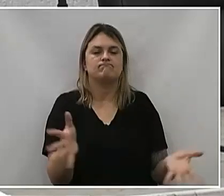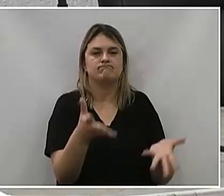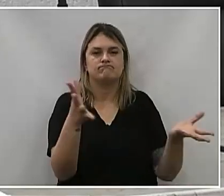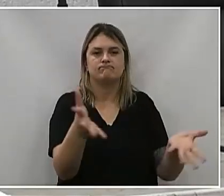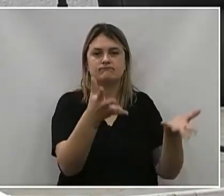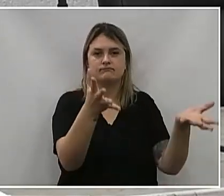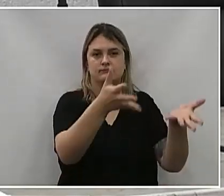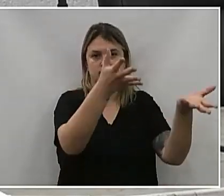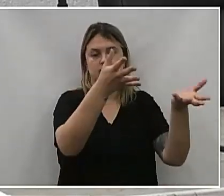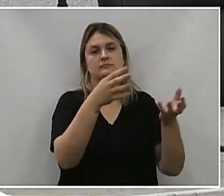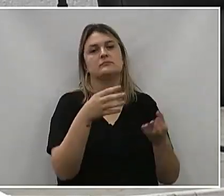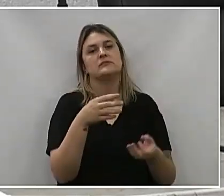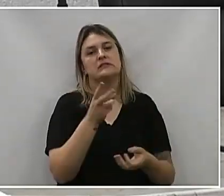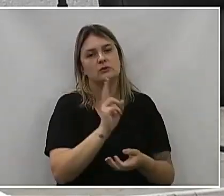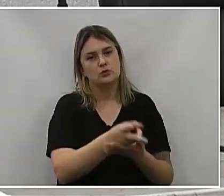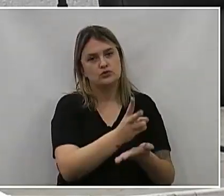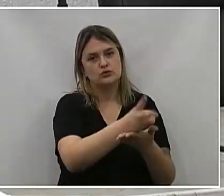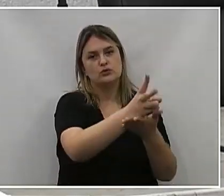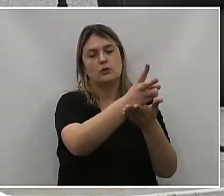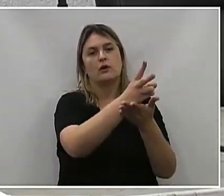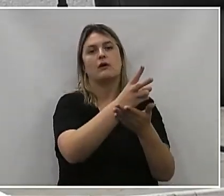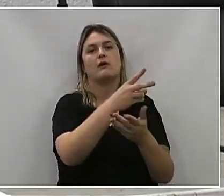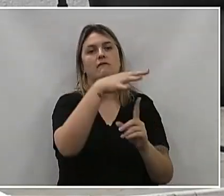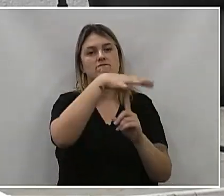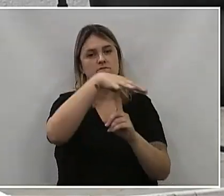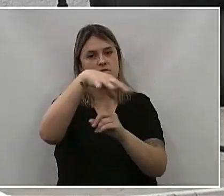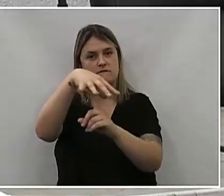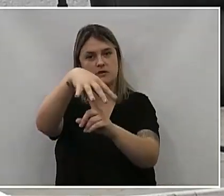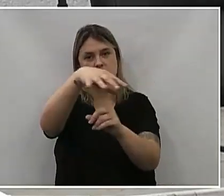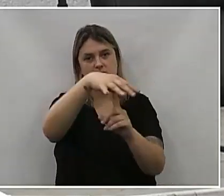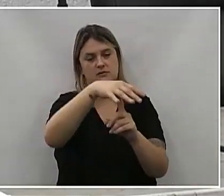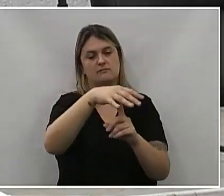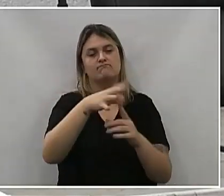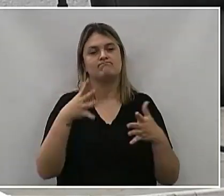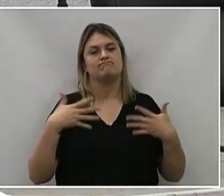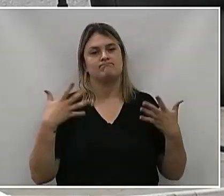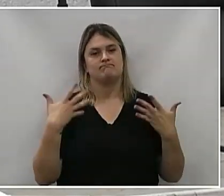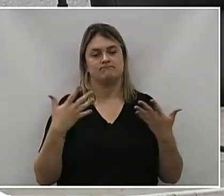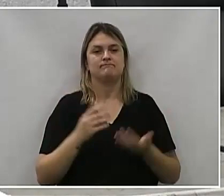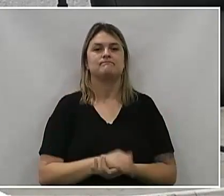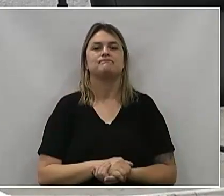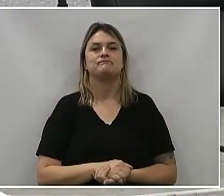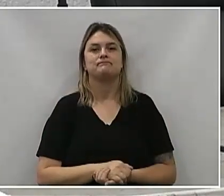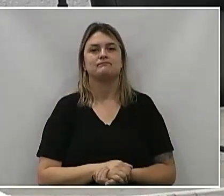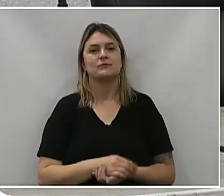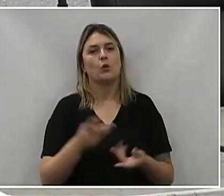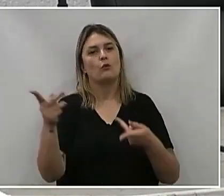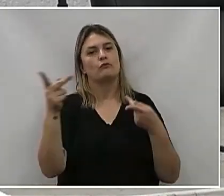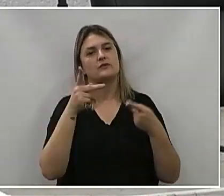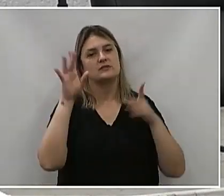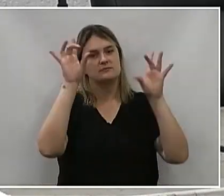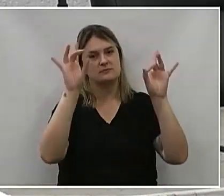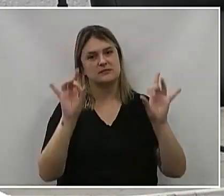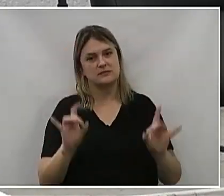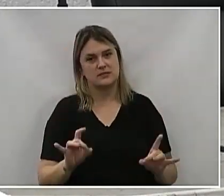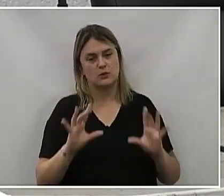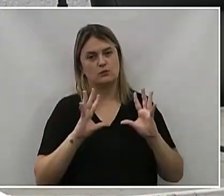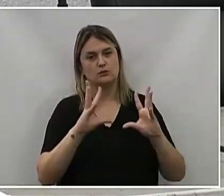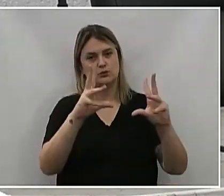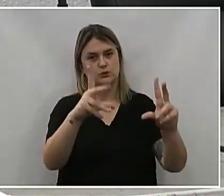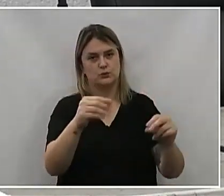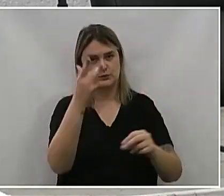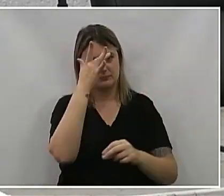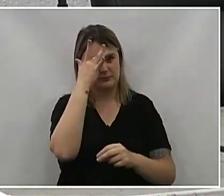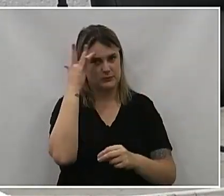incentivando para que dê continuidade e eles cada vez se animem mais. Então, esse é um convite especial para